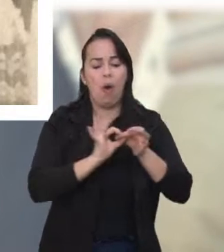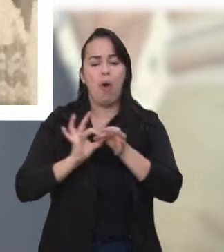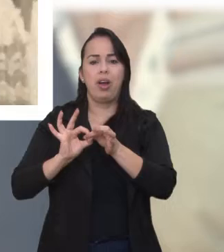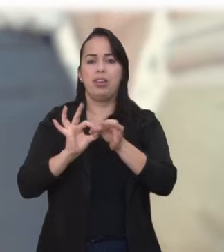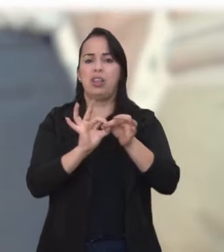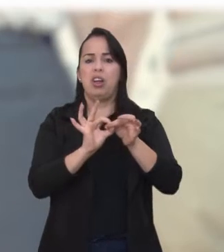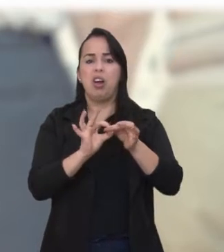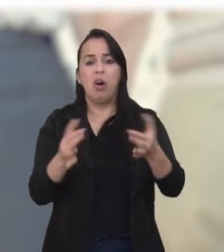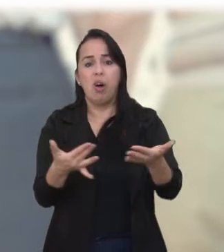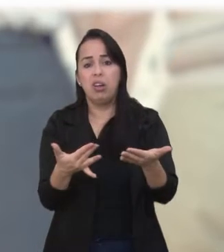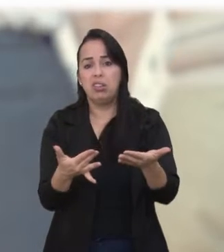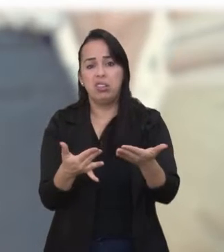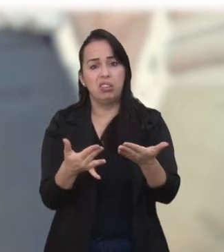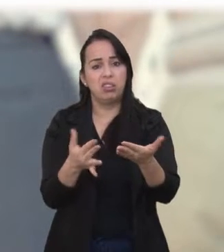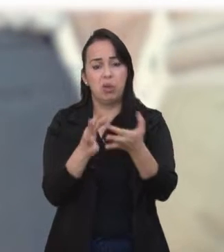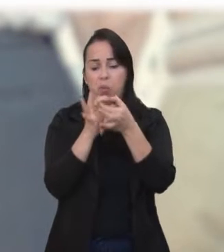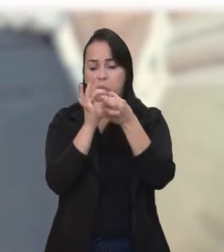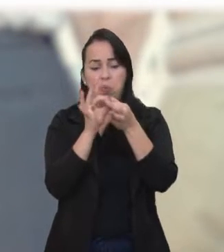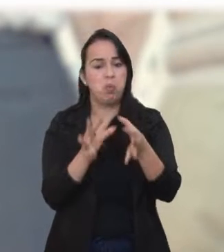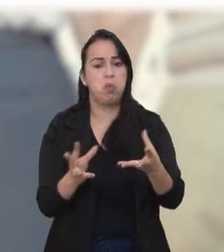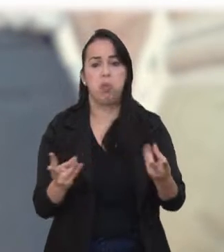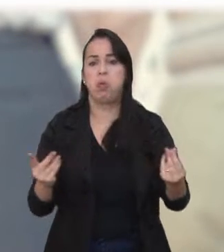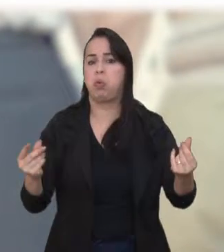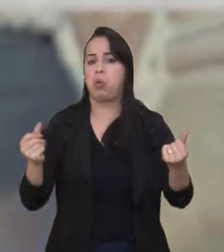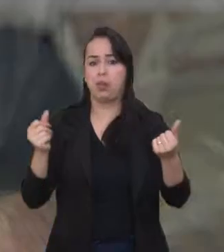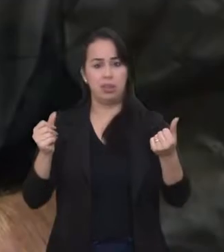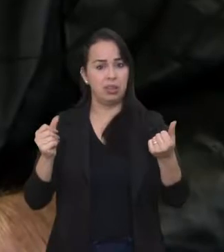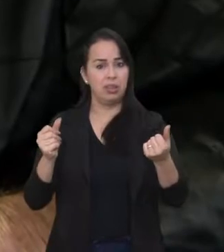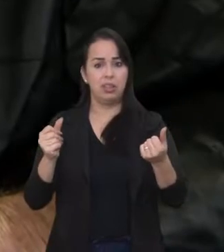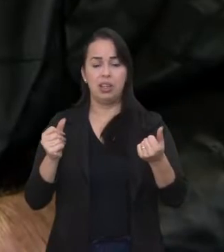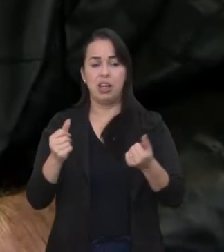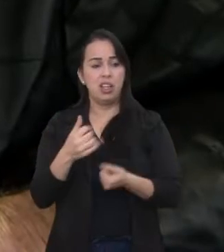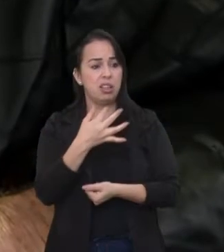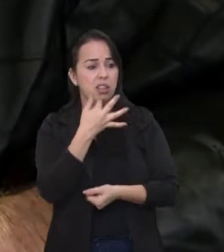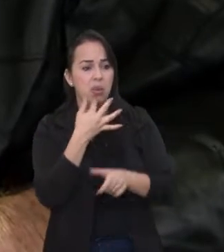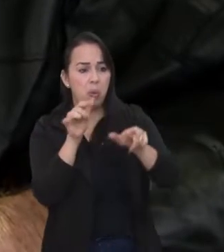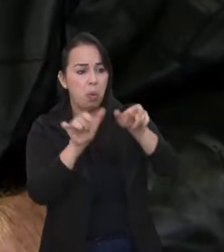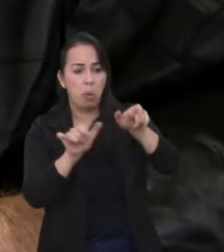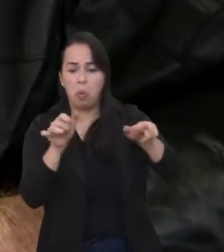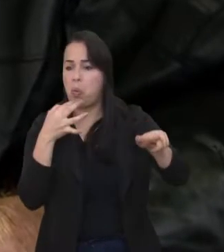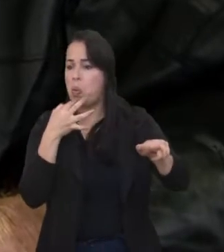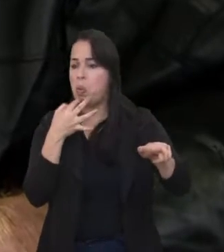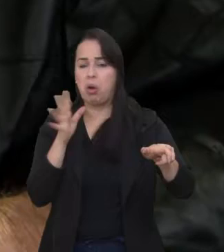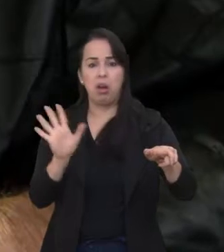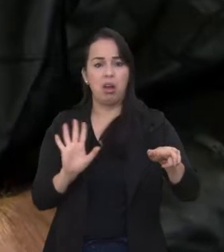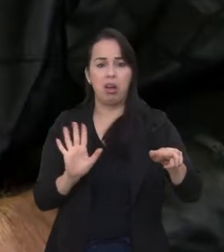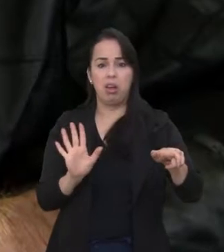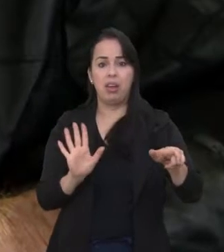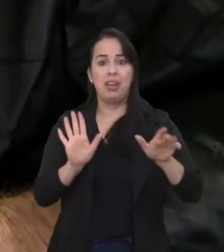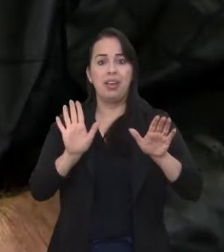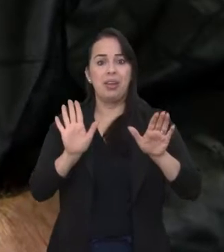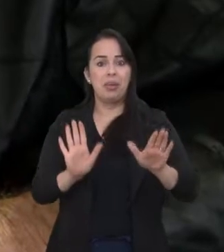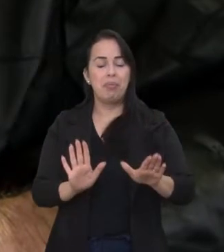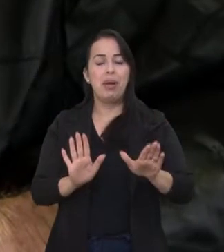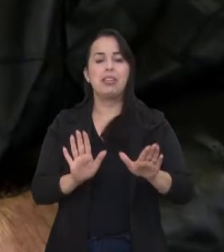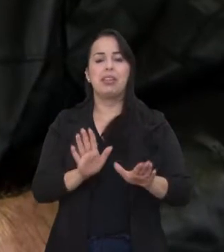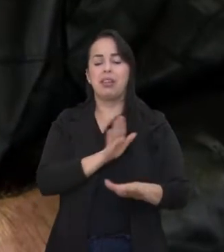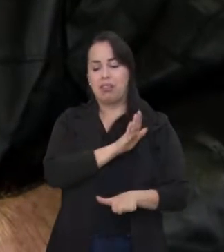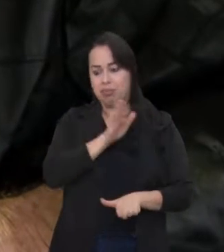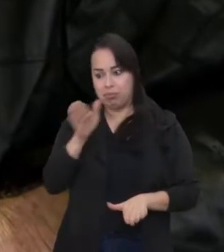pessoal. Hoje já não existe mais essa reunião, o pessoal não se conhece muito, mas continua o pessoal